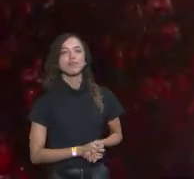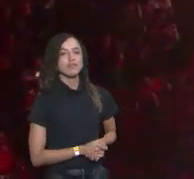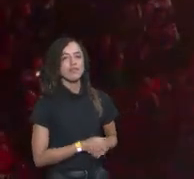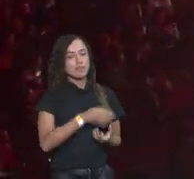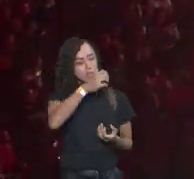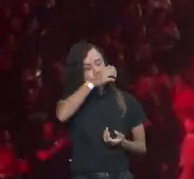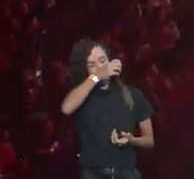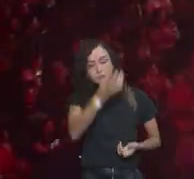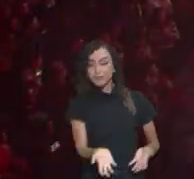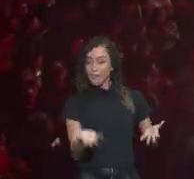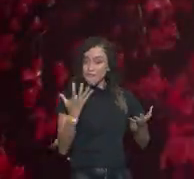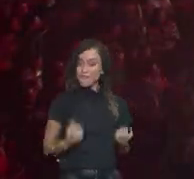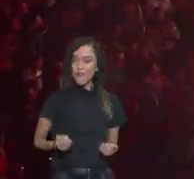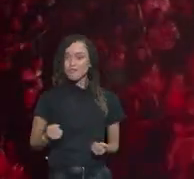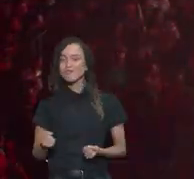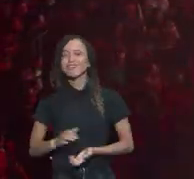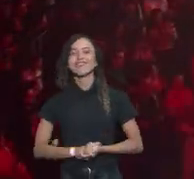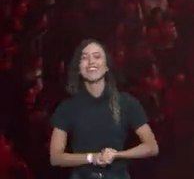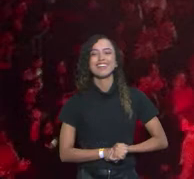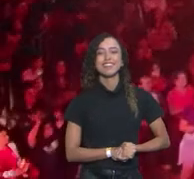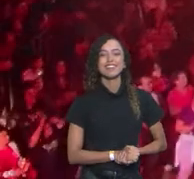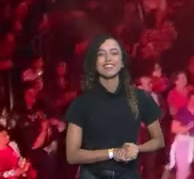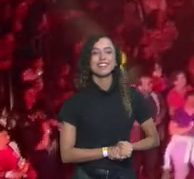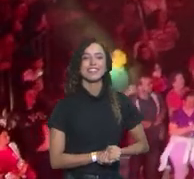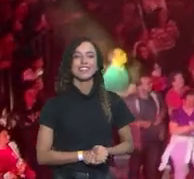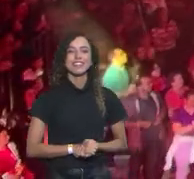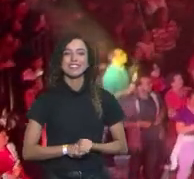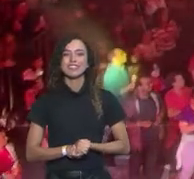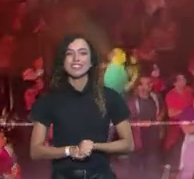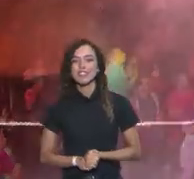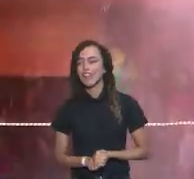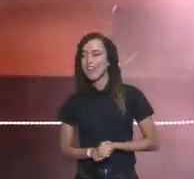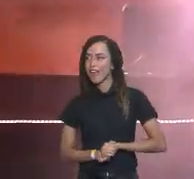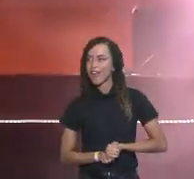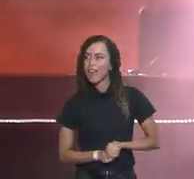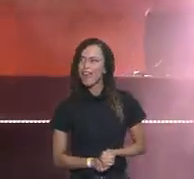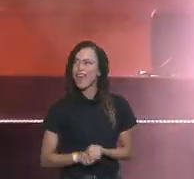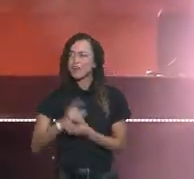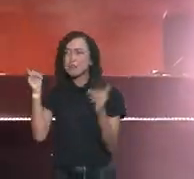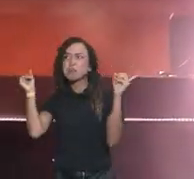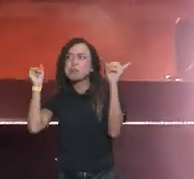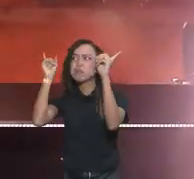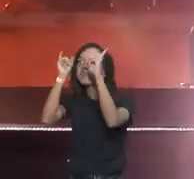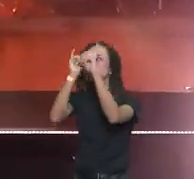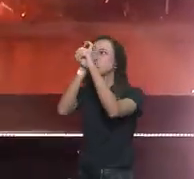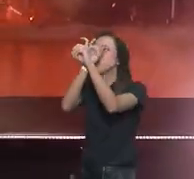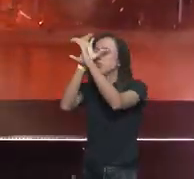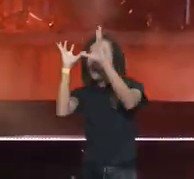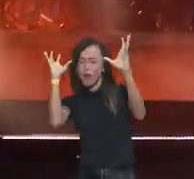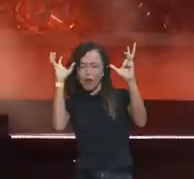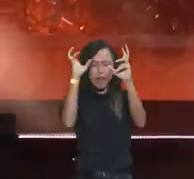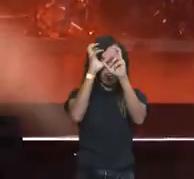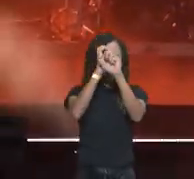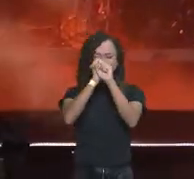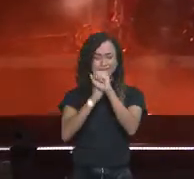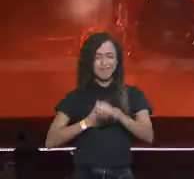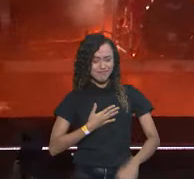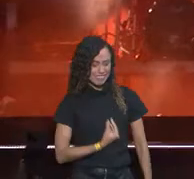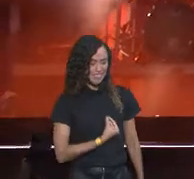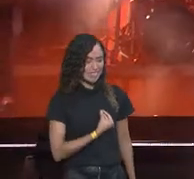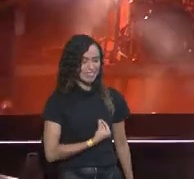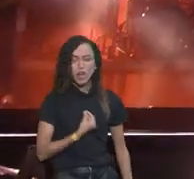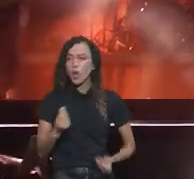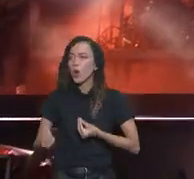vamos comigo uma noite fria cair sobre mim